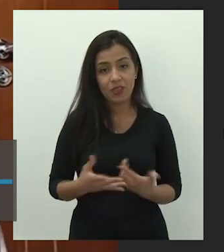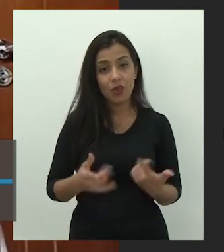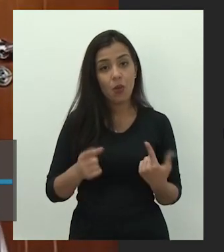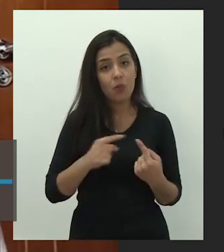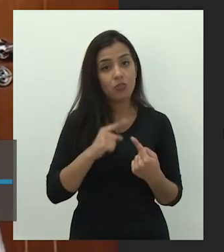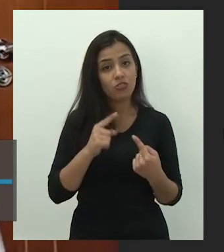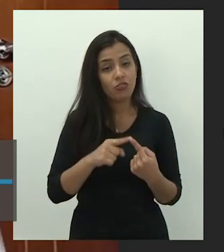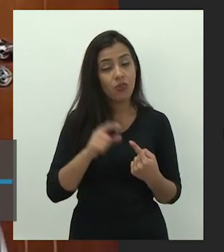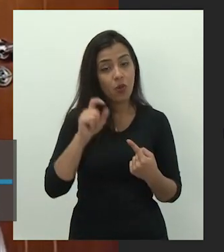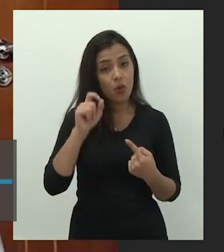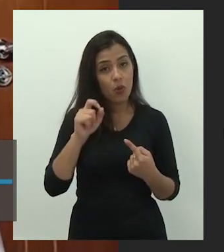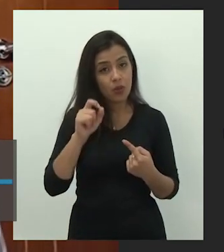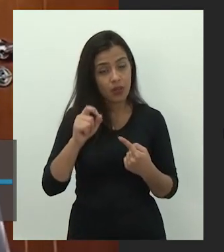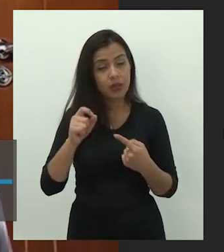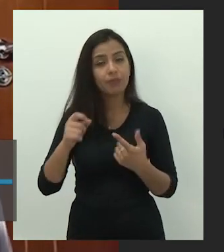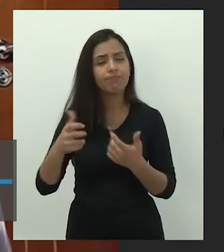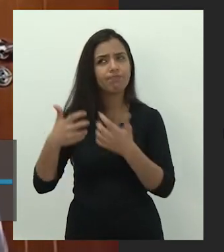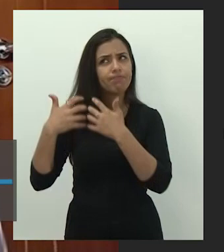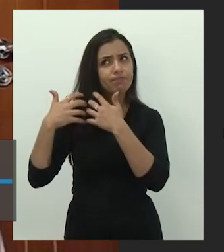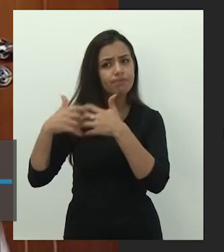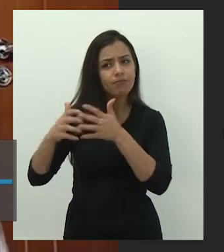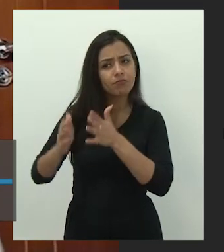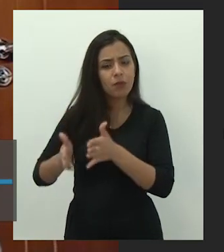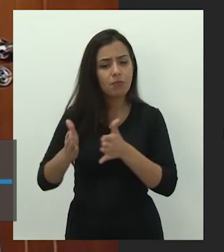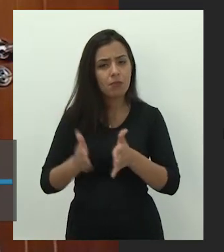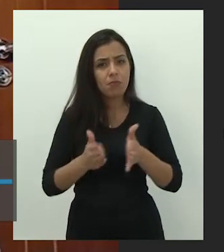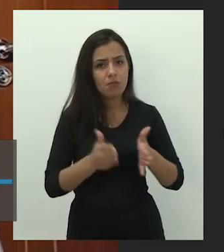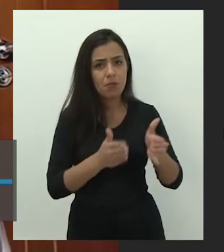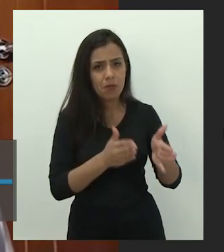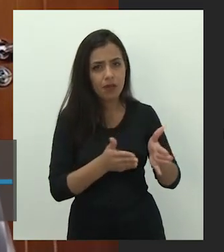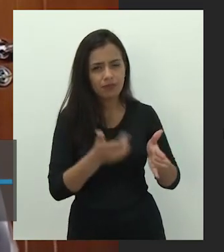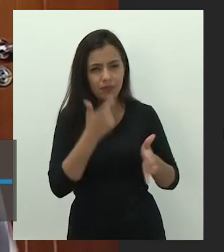sequências repetitivas e de sequências recursivas.